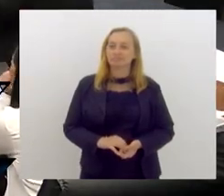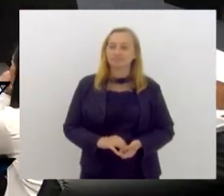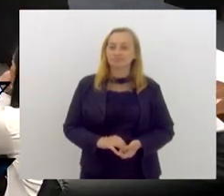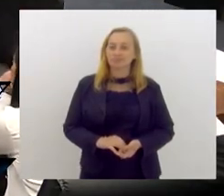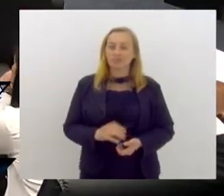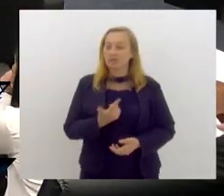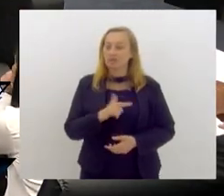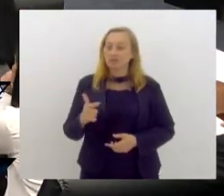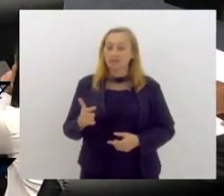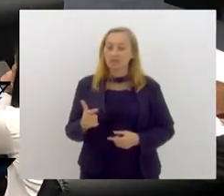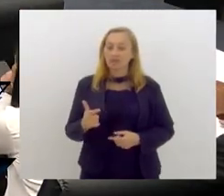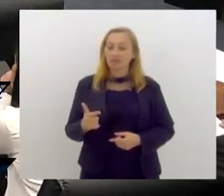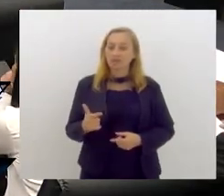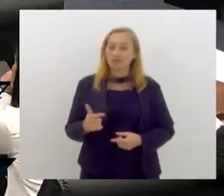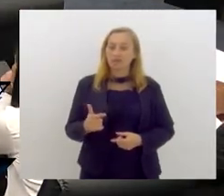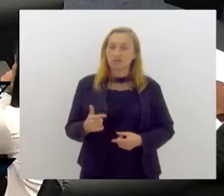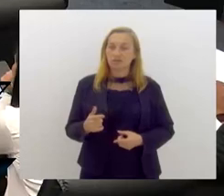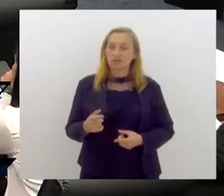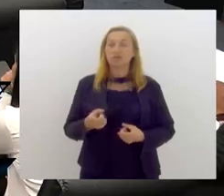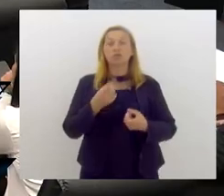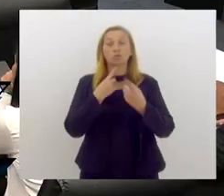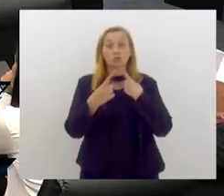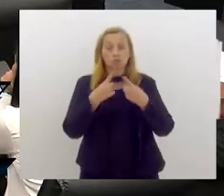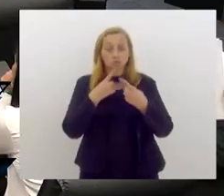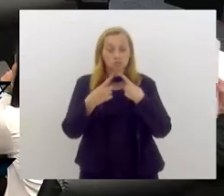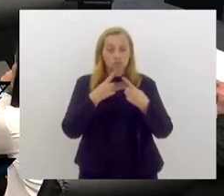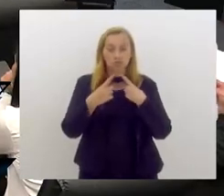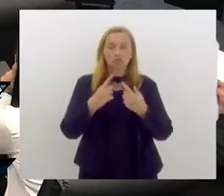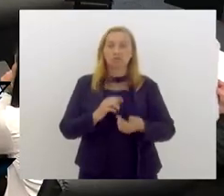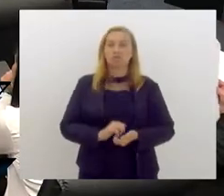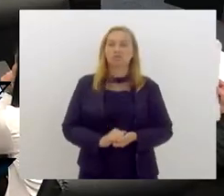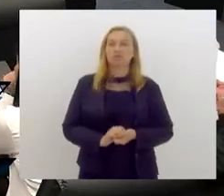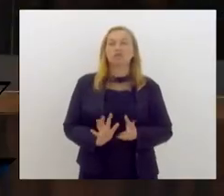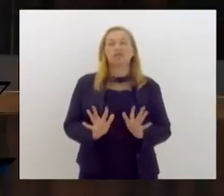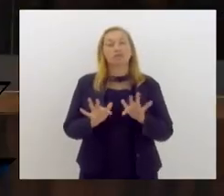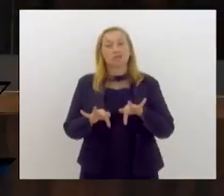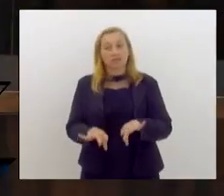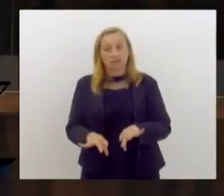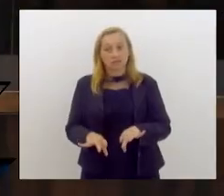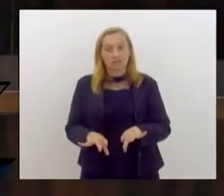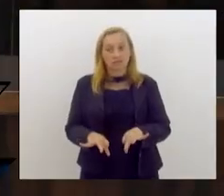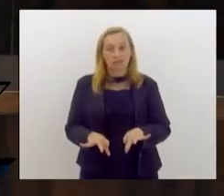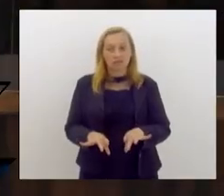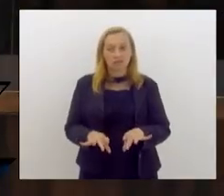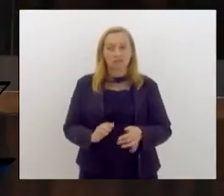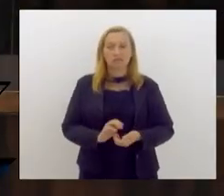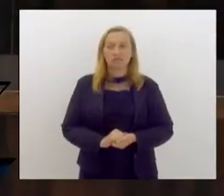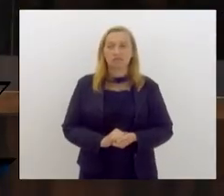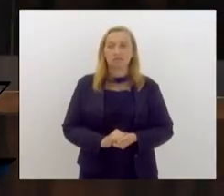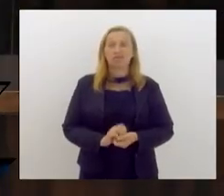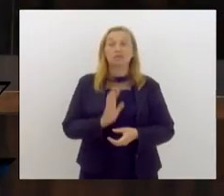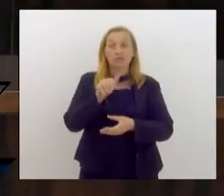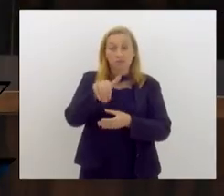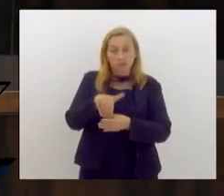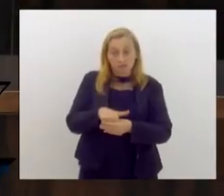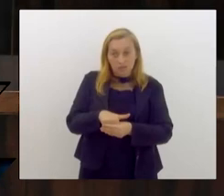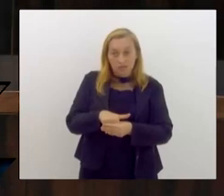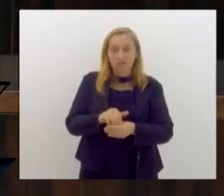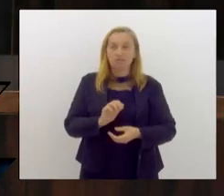Não havendo quem tenha a discutir, encerrada a discussão, em